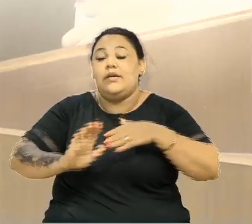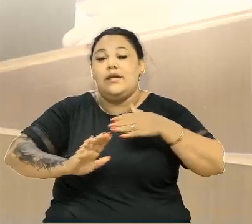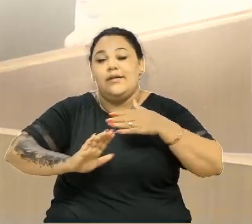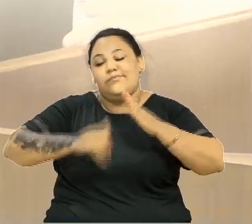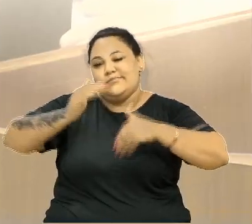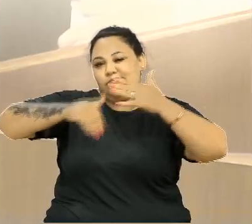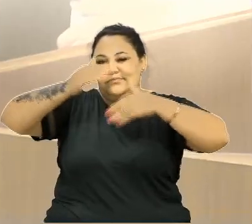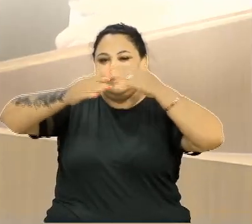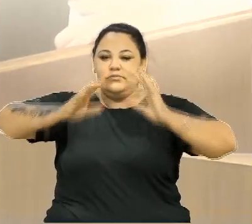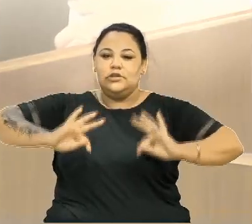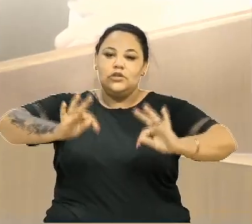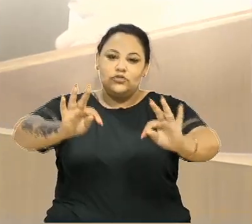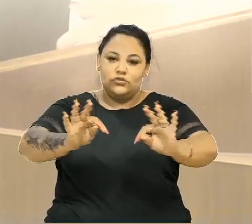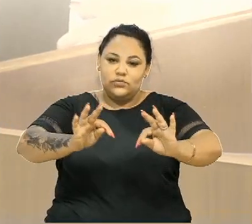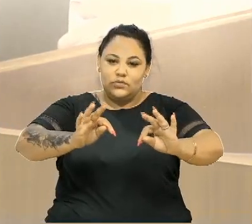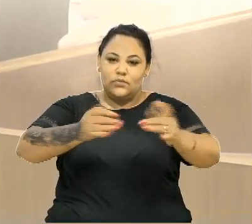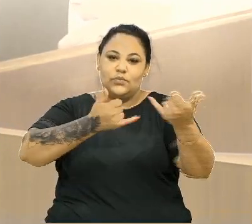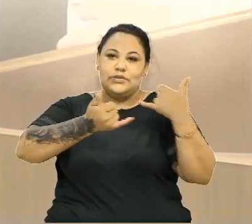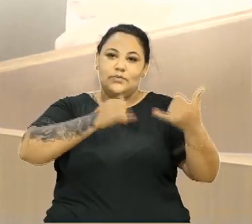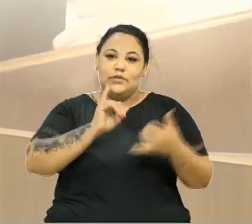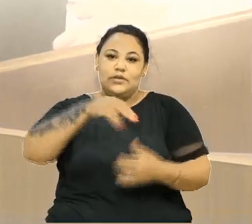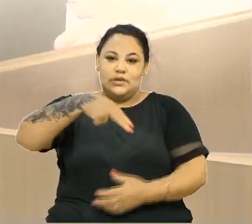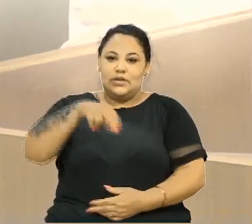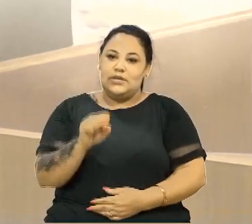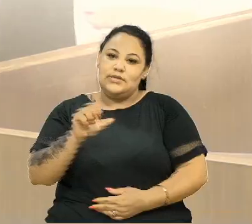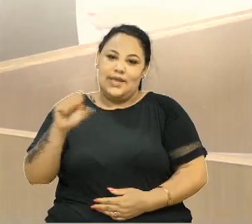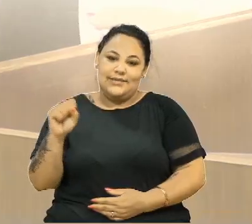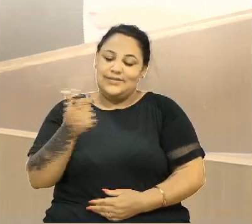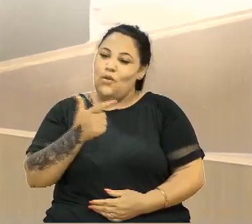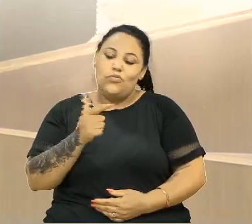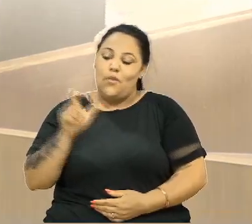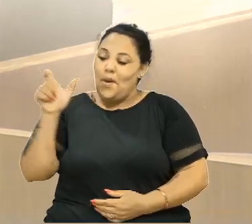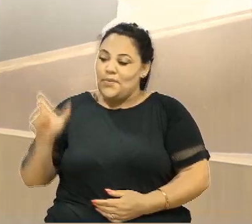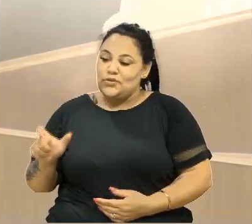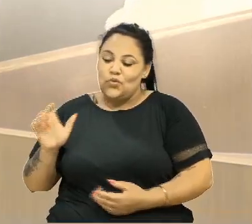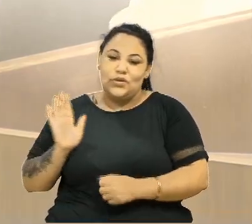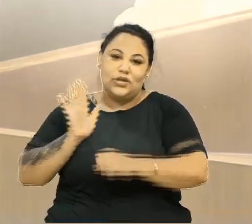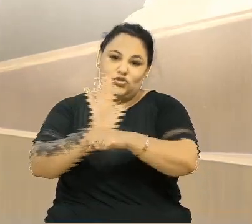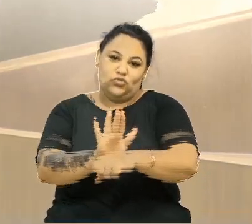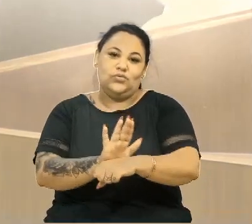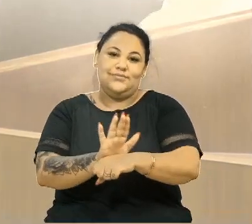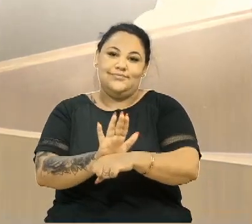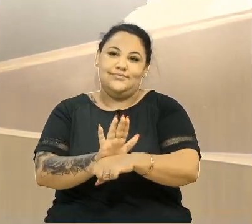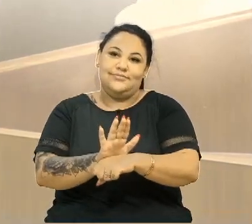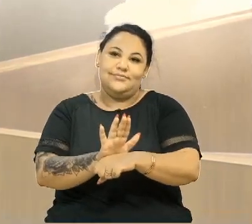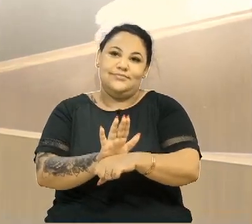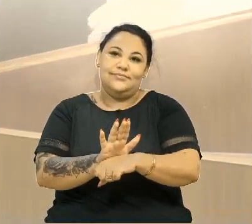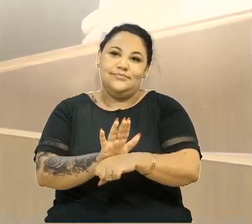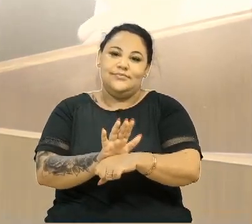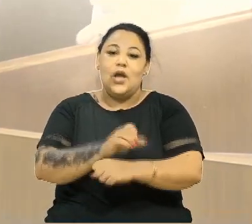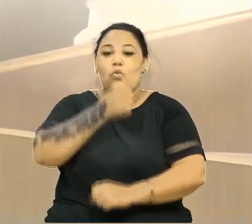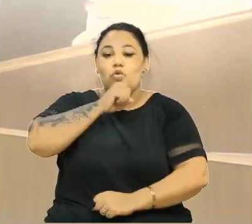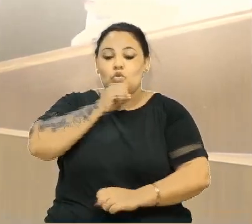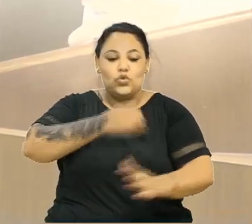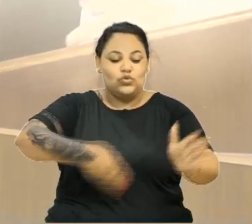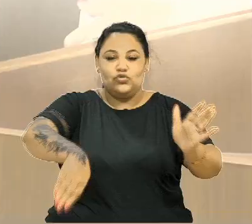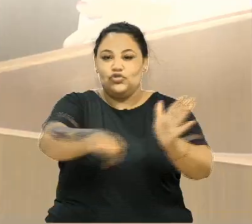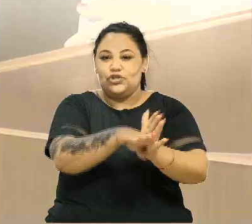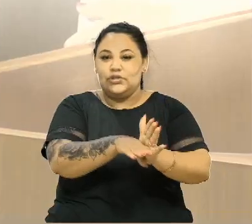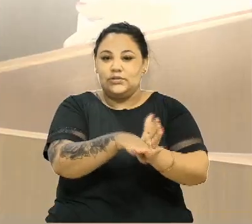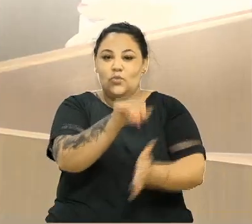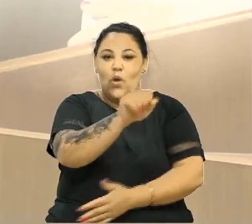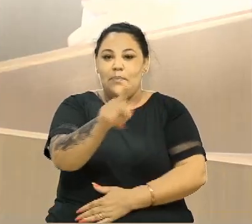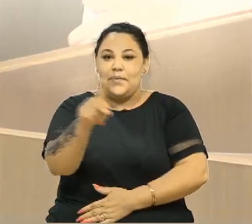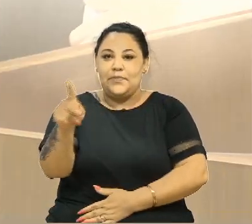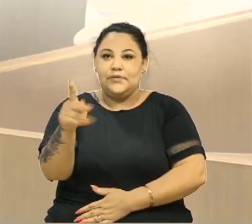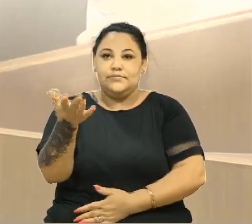no INSS, por exemplo, não tem mais um atendente que fica lá auxiliando as pessoas idosas. Aí o idoso chega lá com o seu